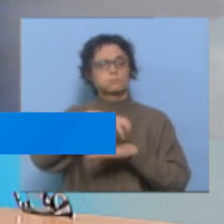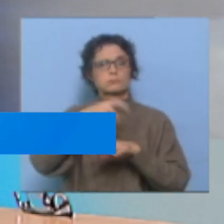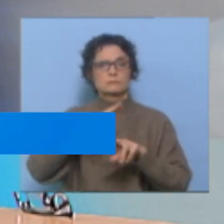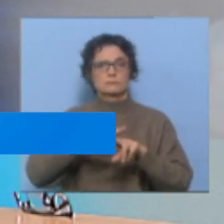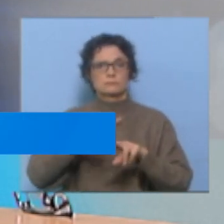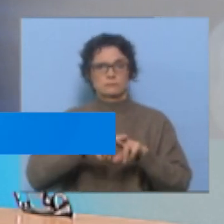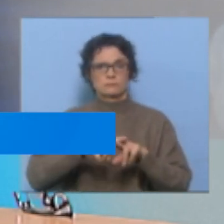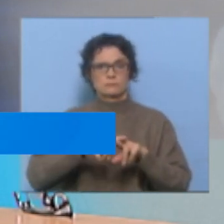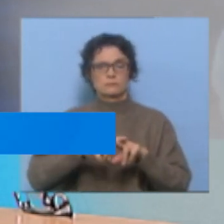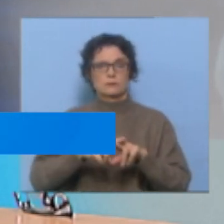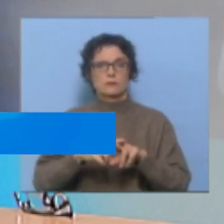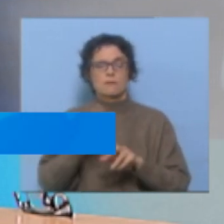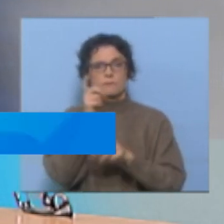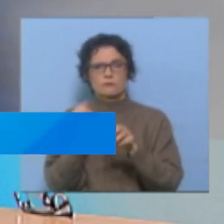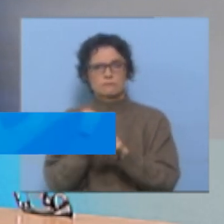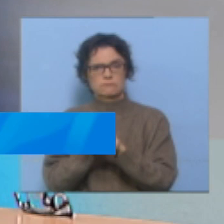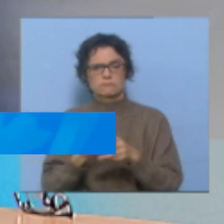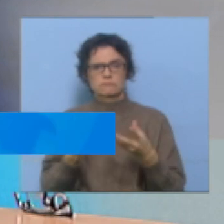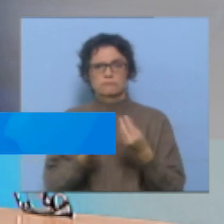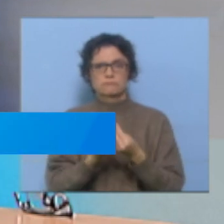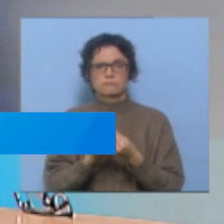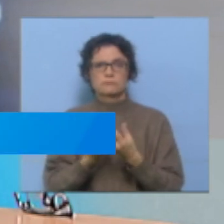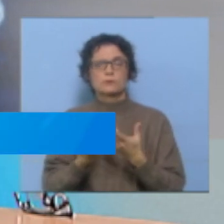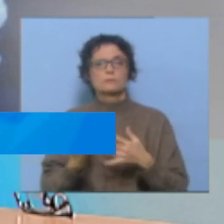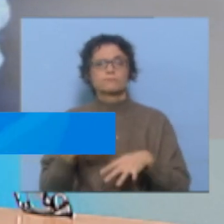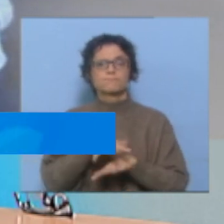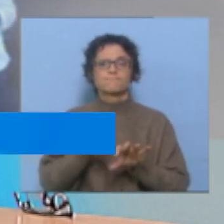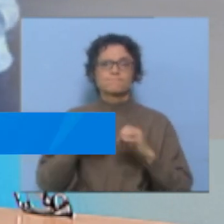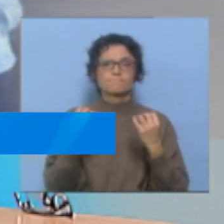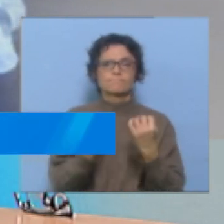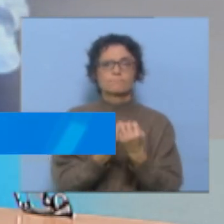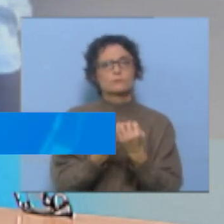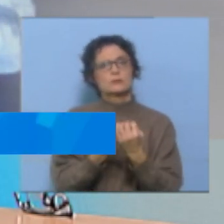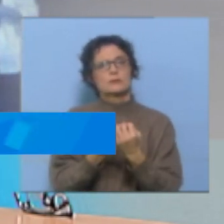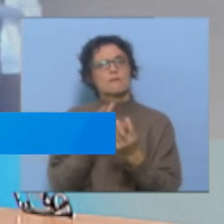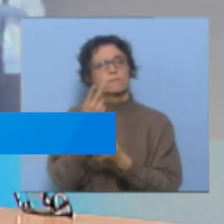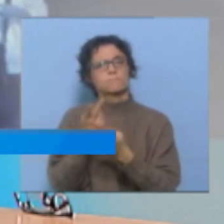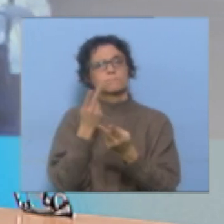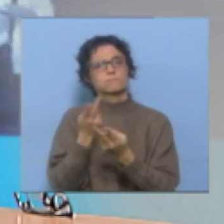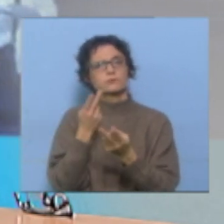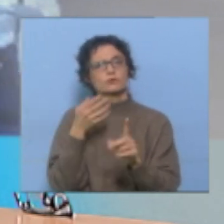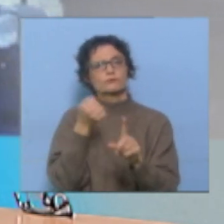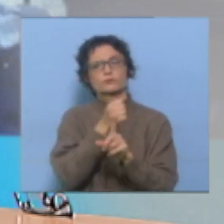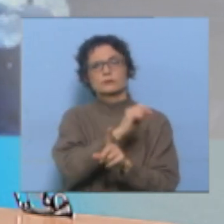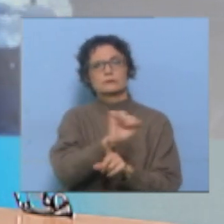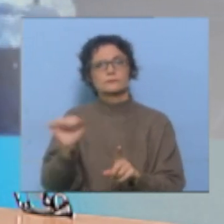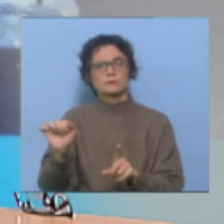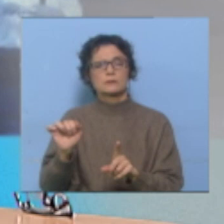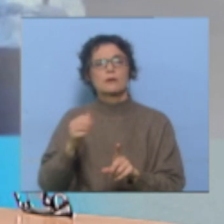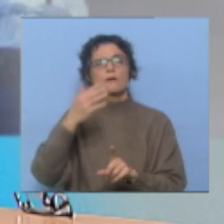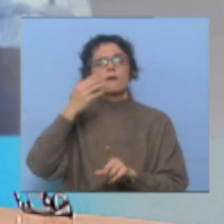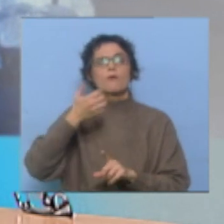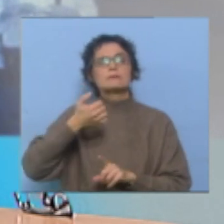social vão analisar os desafios que se colocam ao trabalho que realizam no 15º Encontro Nacional de